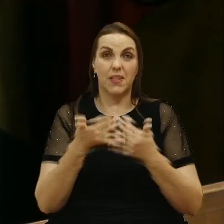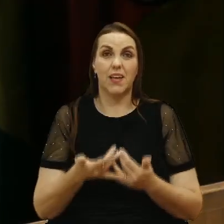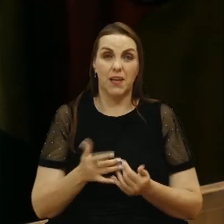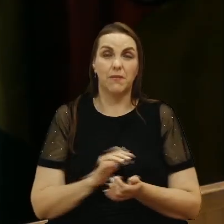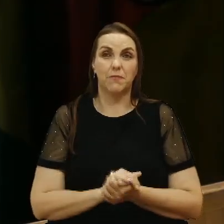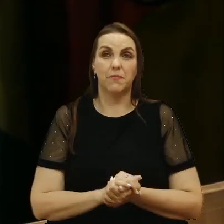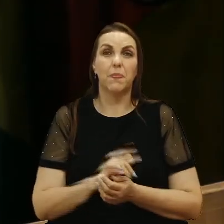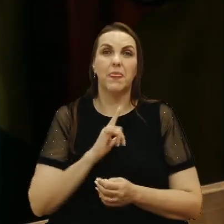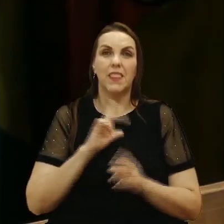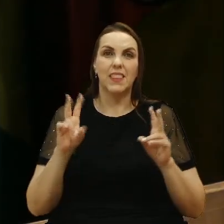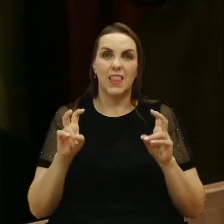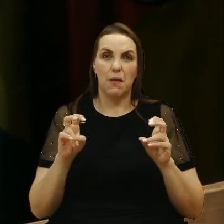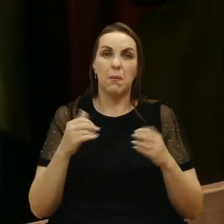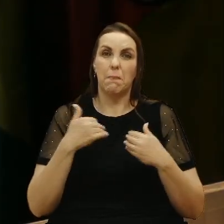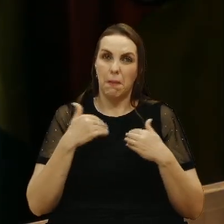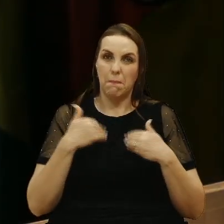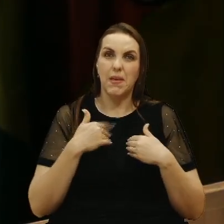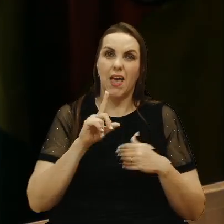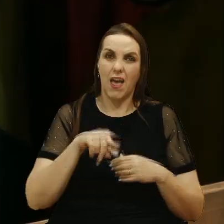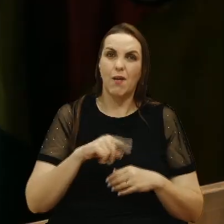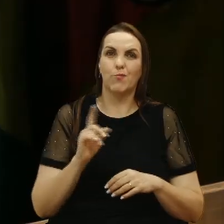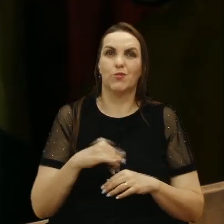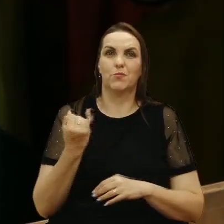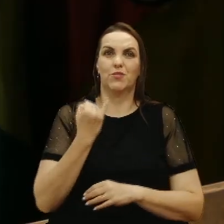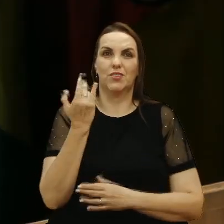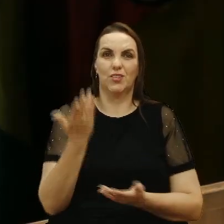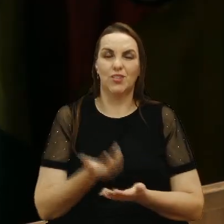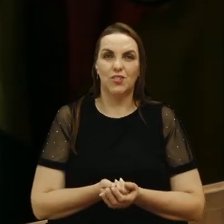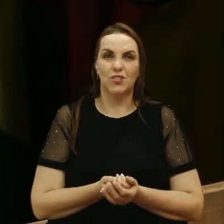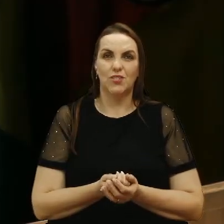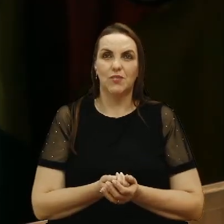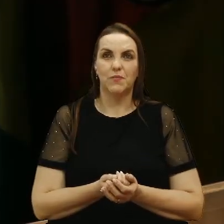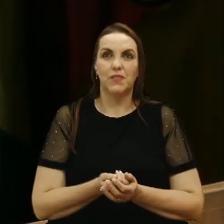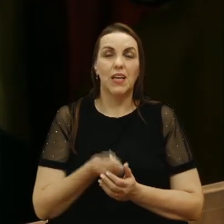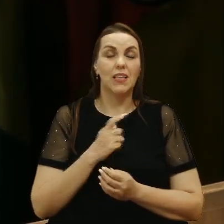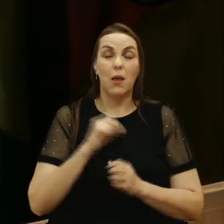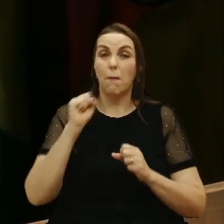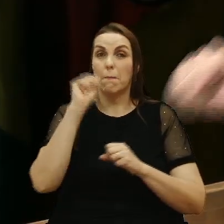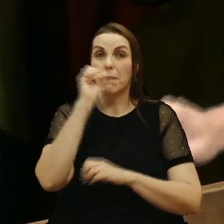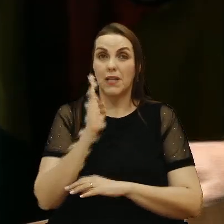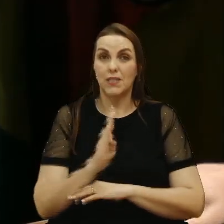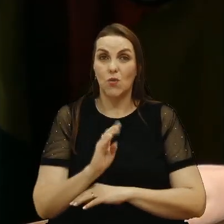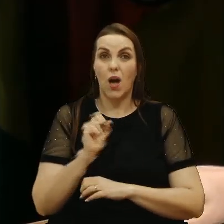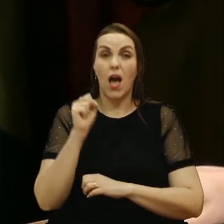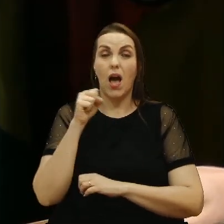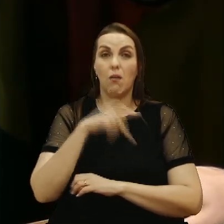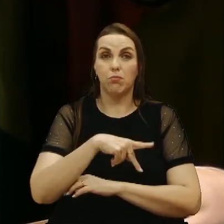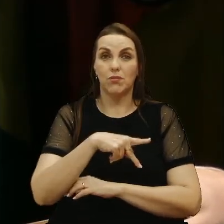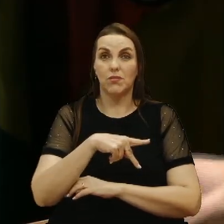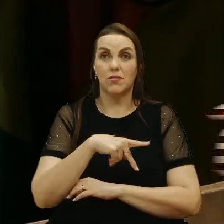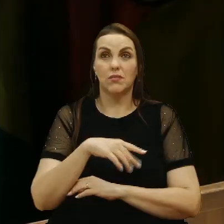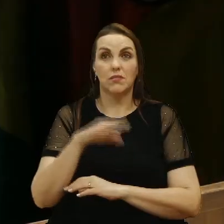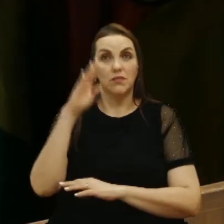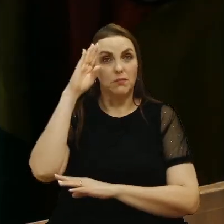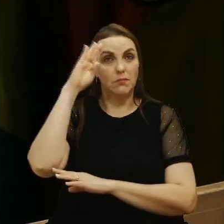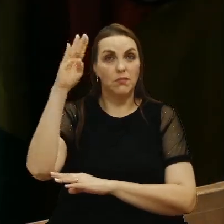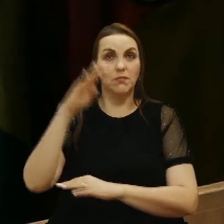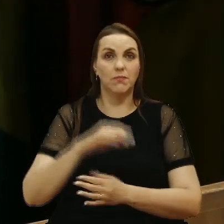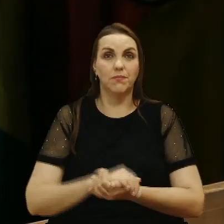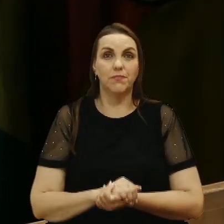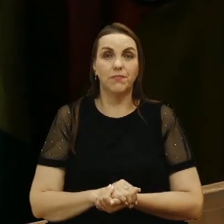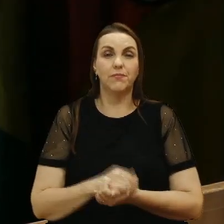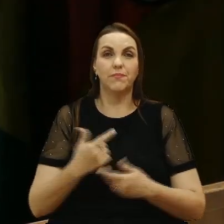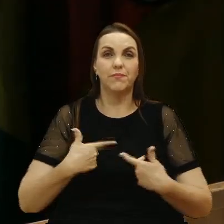um tema que para mim é muito caro, que são os penduricalhos no Brasil e a aposentadoria dos militares. Os gastos no